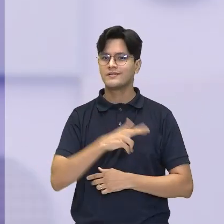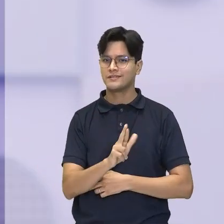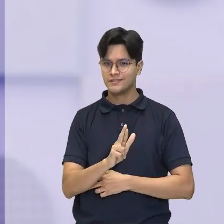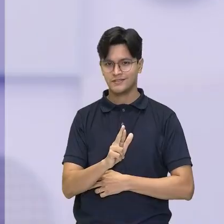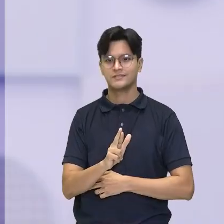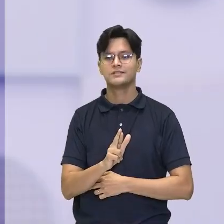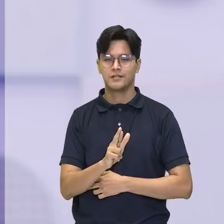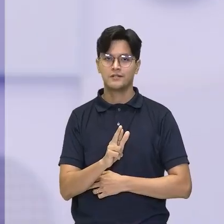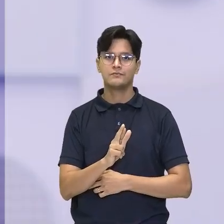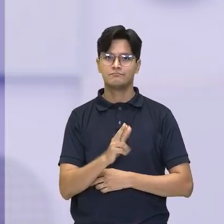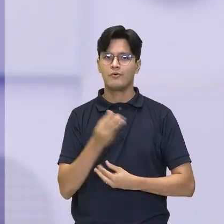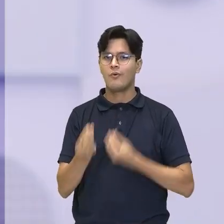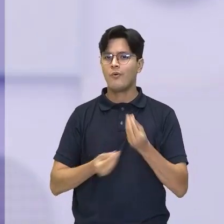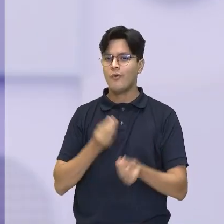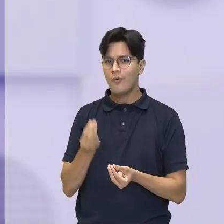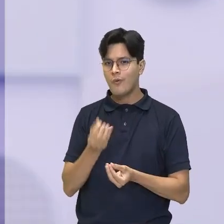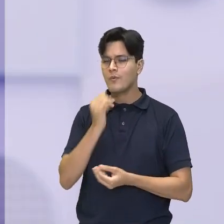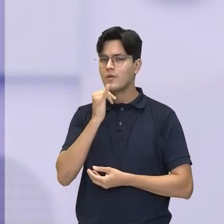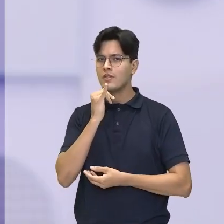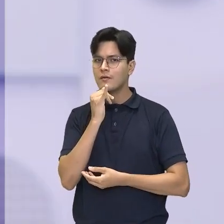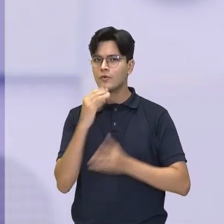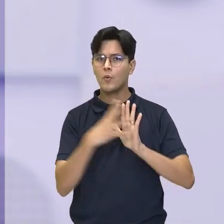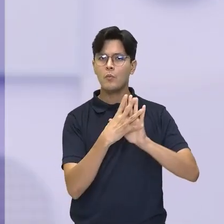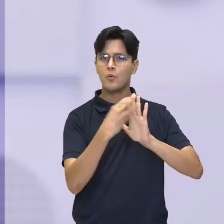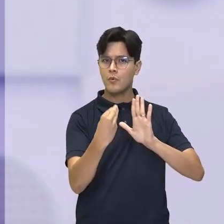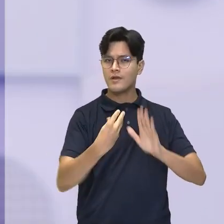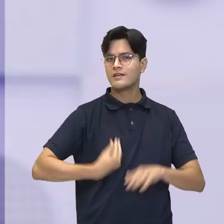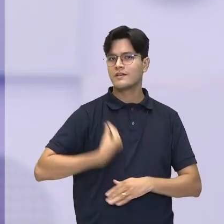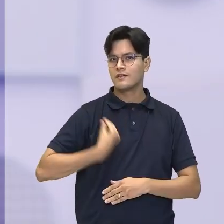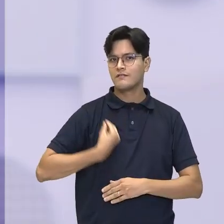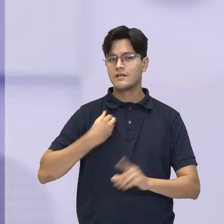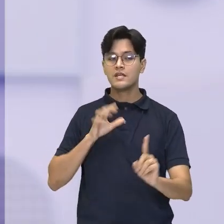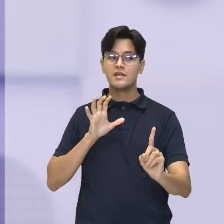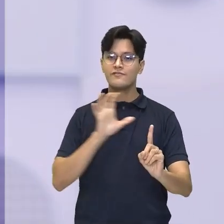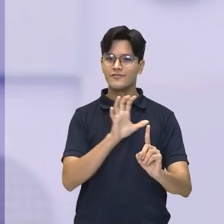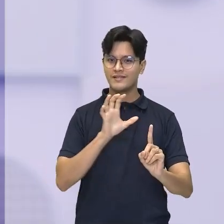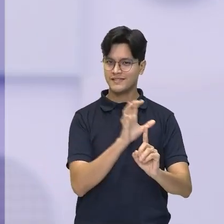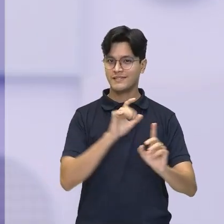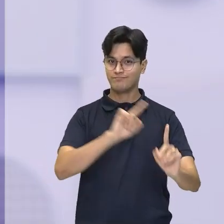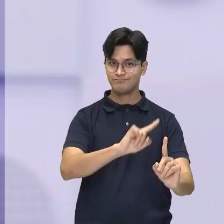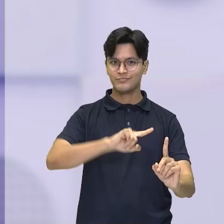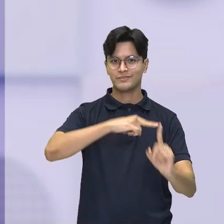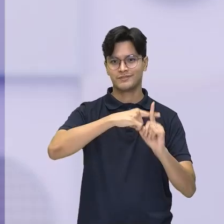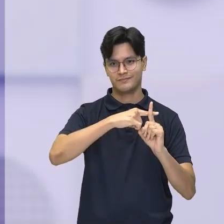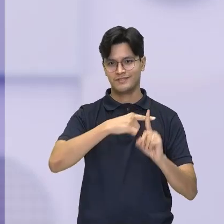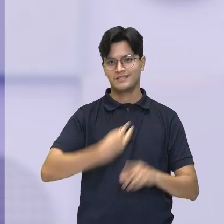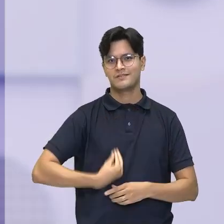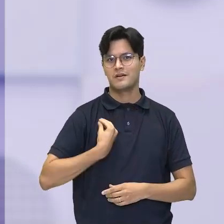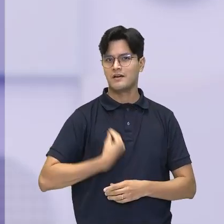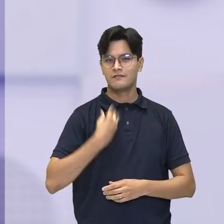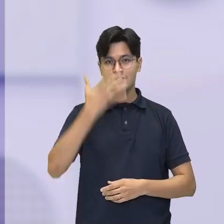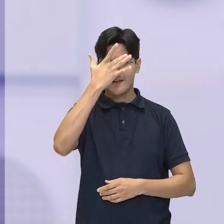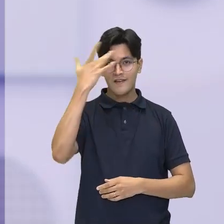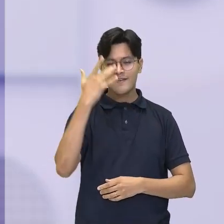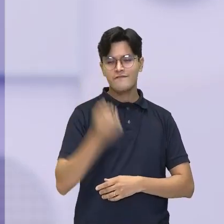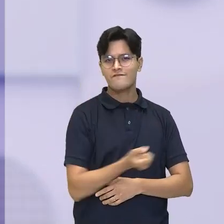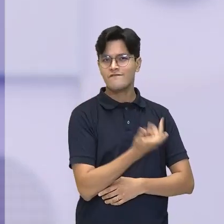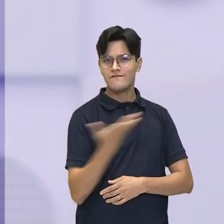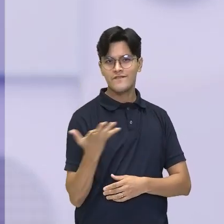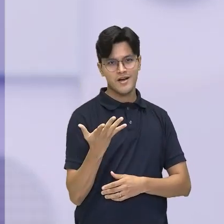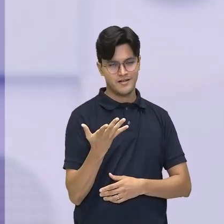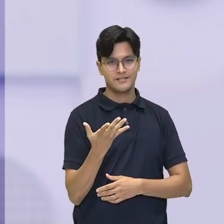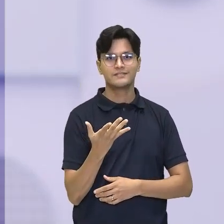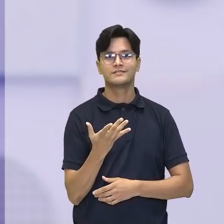essa questão do testemunho de vida, influencia positivamente a vida de tantas pessoas que